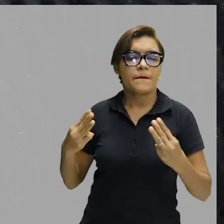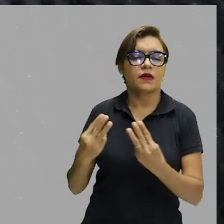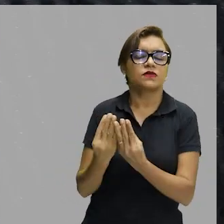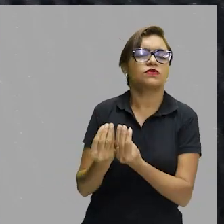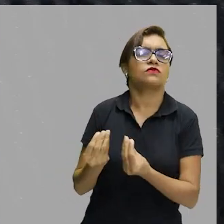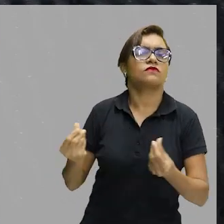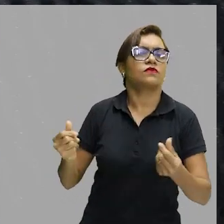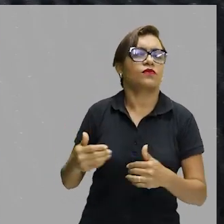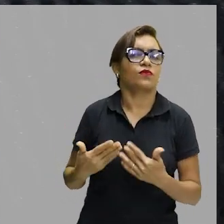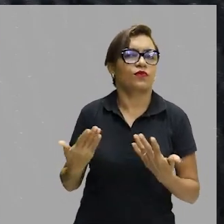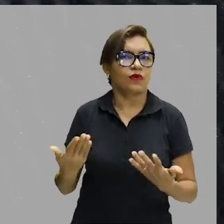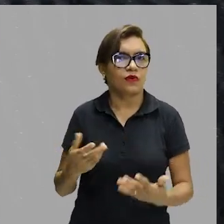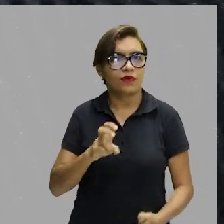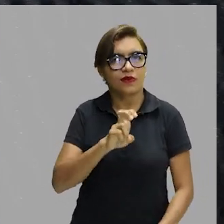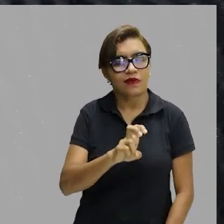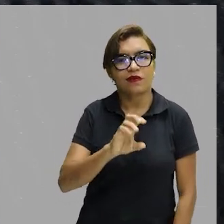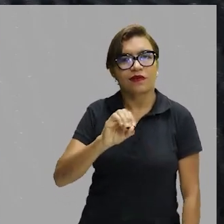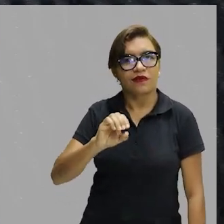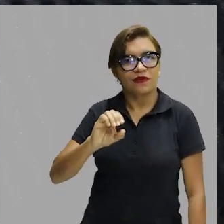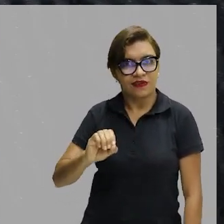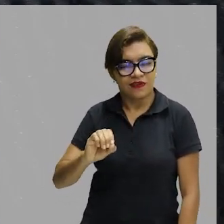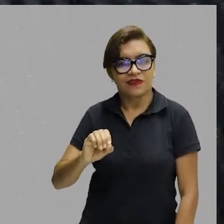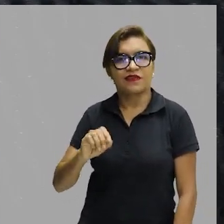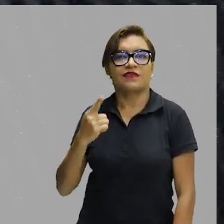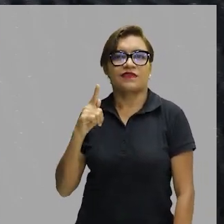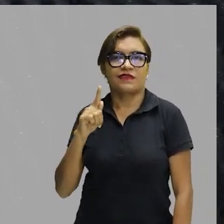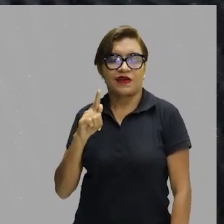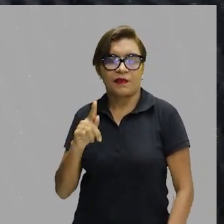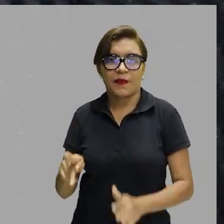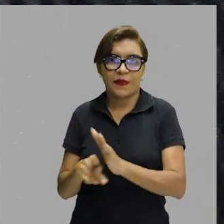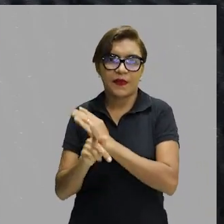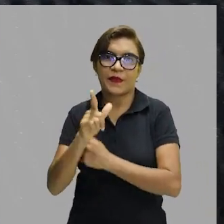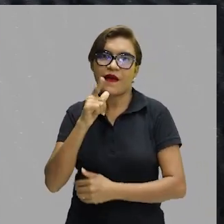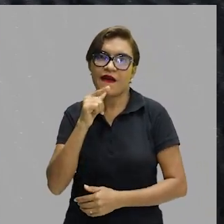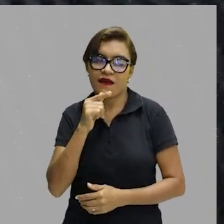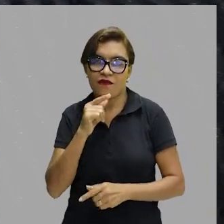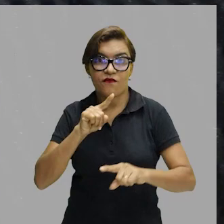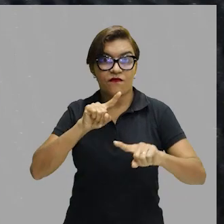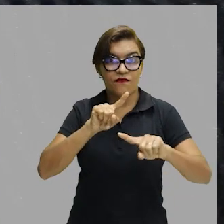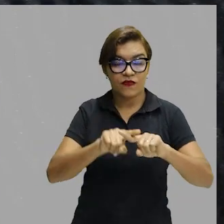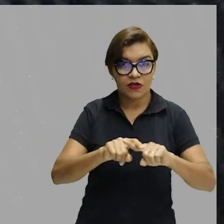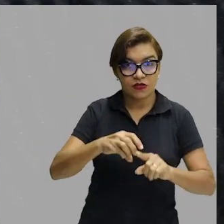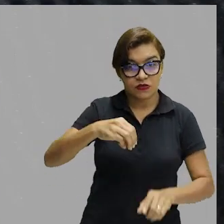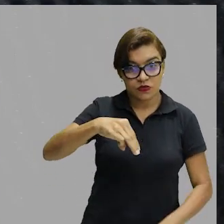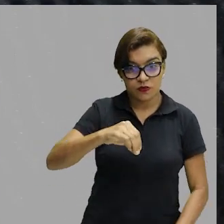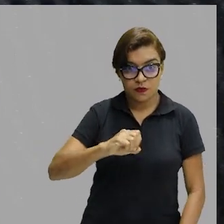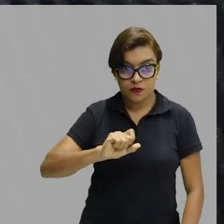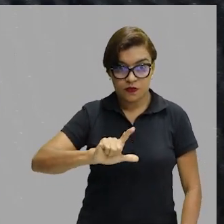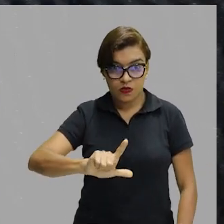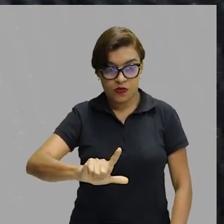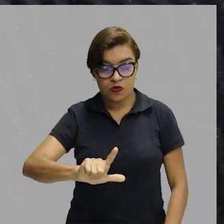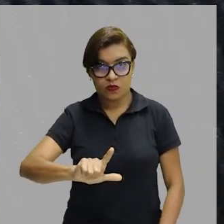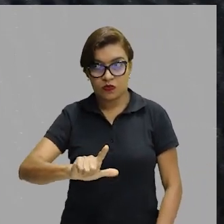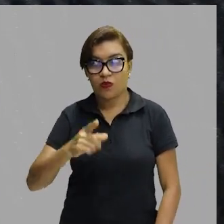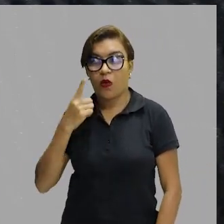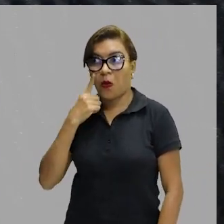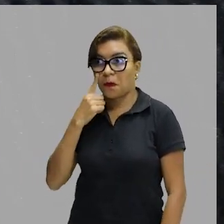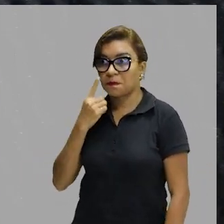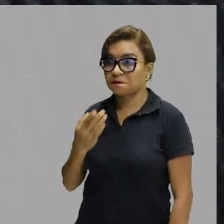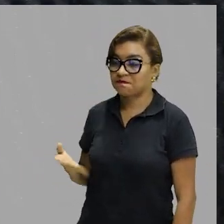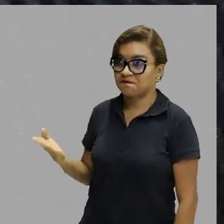solvente? 500 gramas de água. Vezes o mol do soluto, a massa molar do